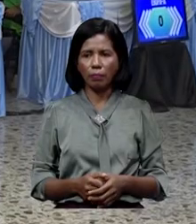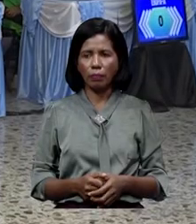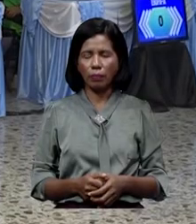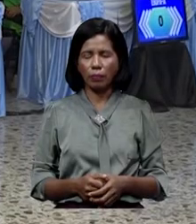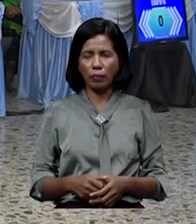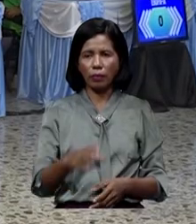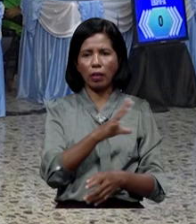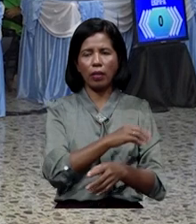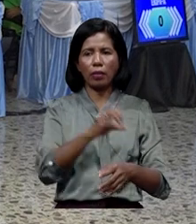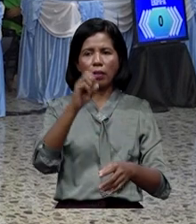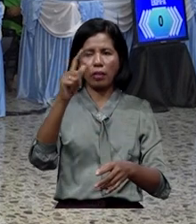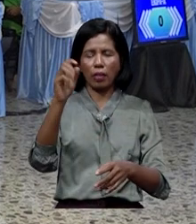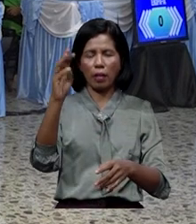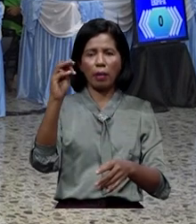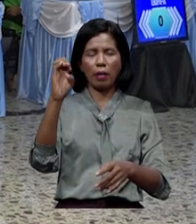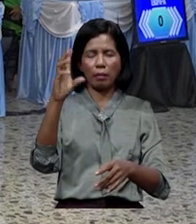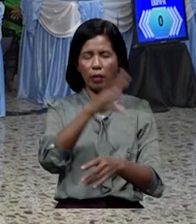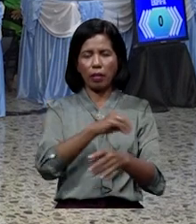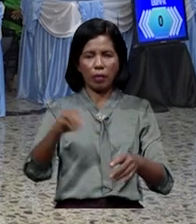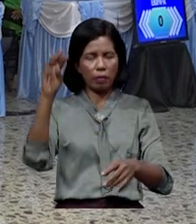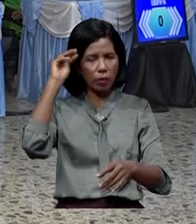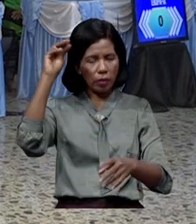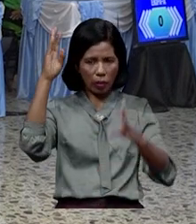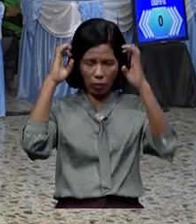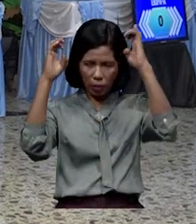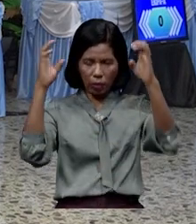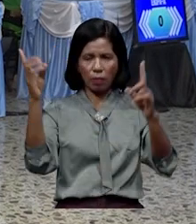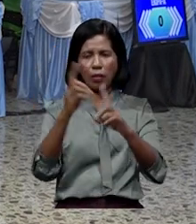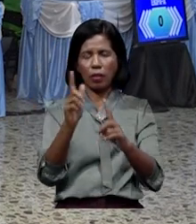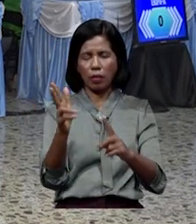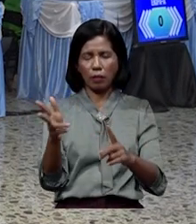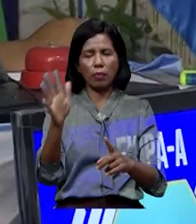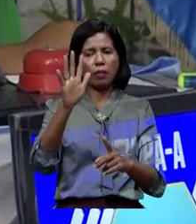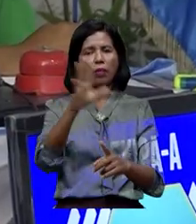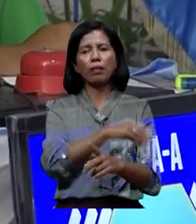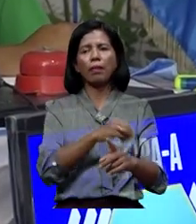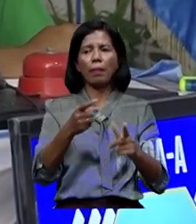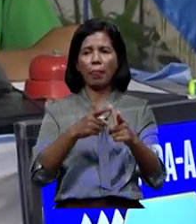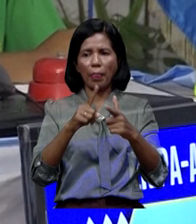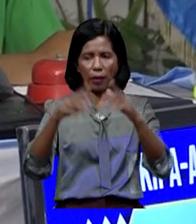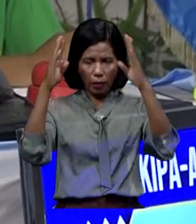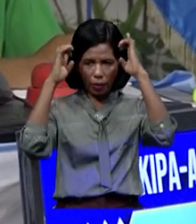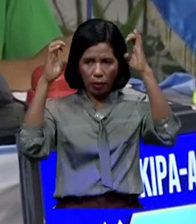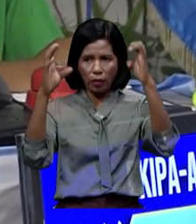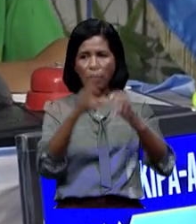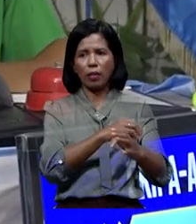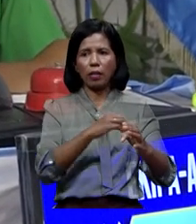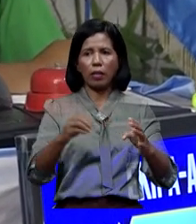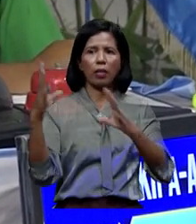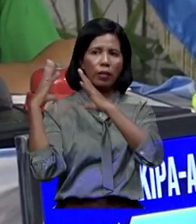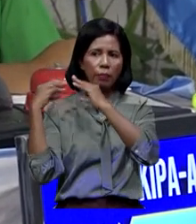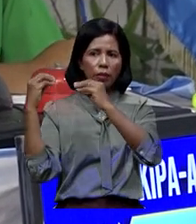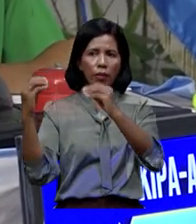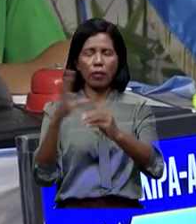Sertame nebe Ministério da Educação Loki Ba Comemoração Lorong Konsulta Popular Badala Ruanulu Rasing 5 ne Hole Mamat, Educação é Lugar de Esperança